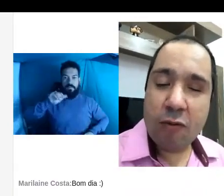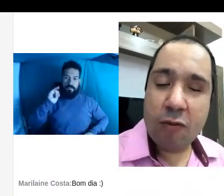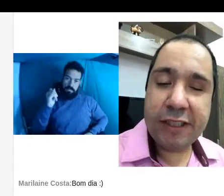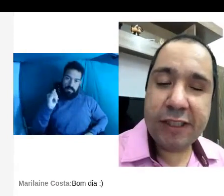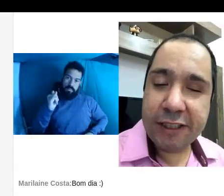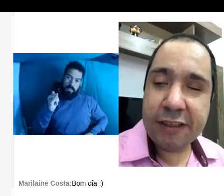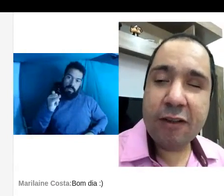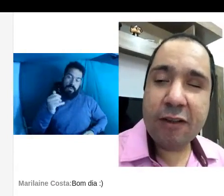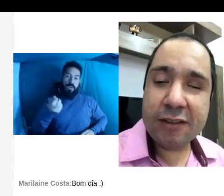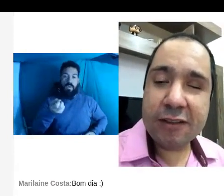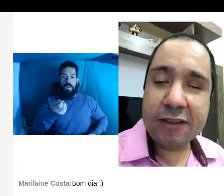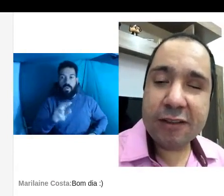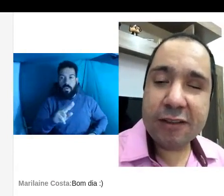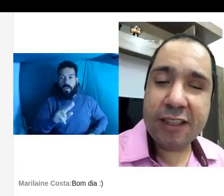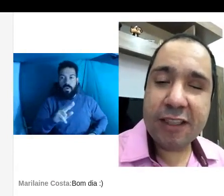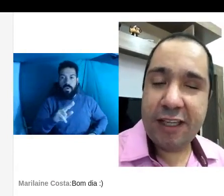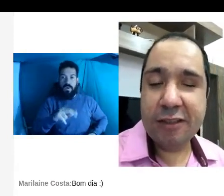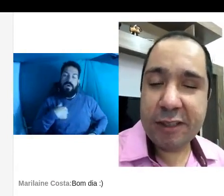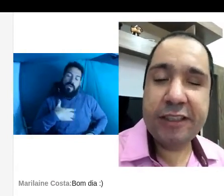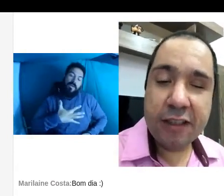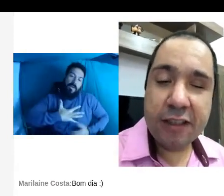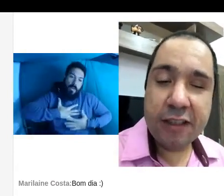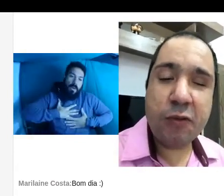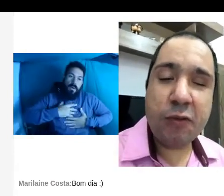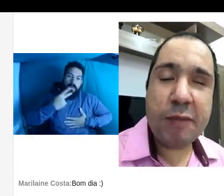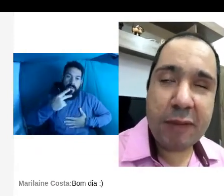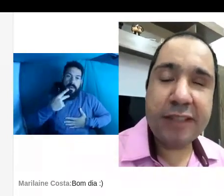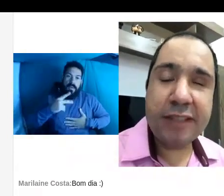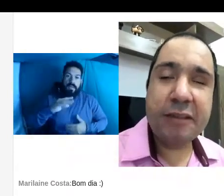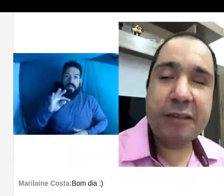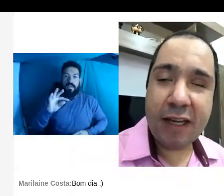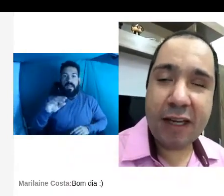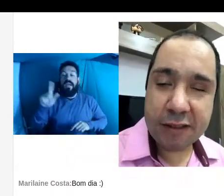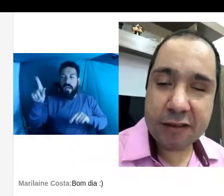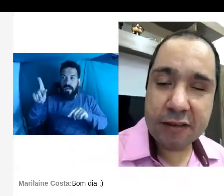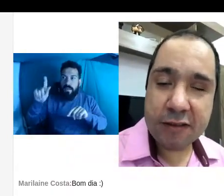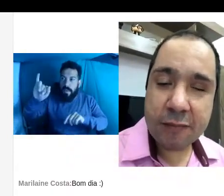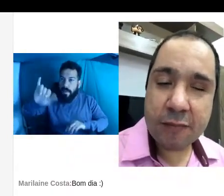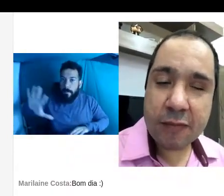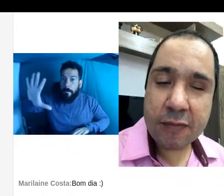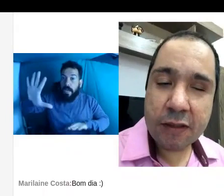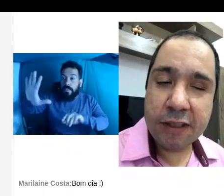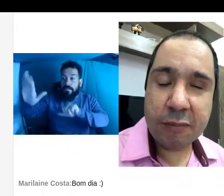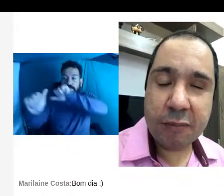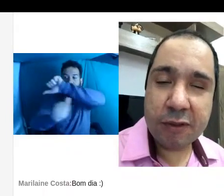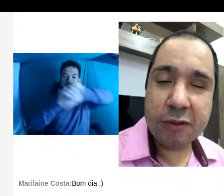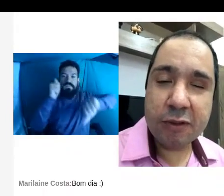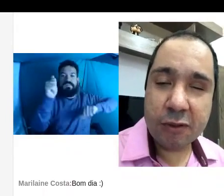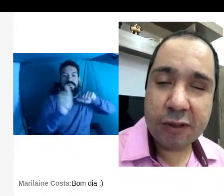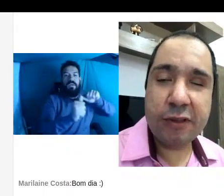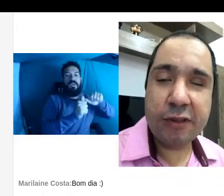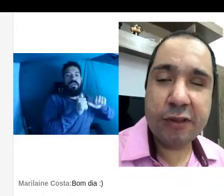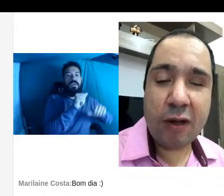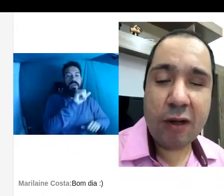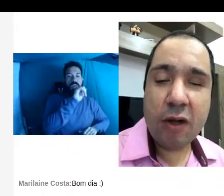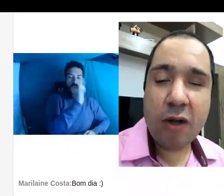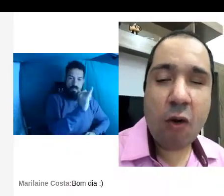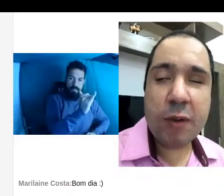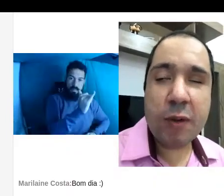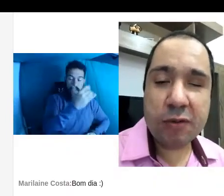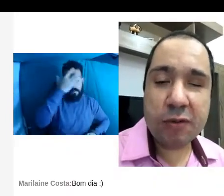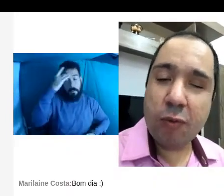Como a gente gosta de dizer, transforma imagens em palavras, seja para pessoas com deficiência visual ou para